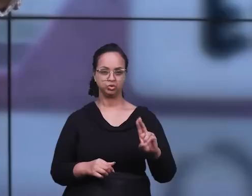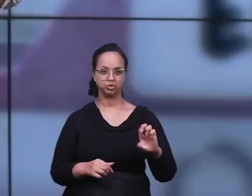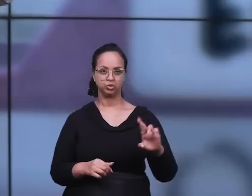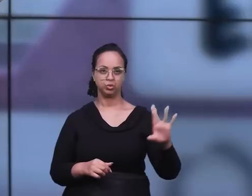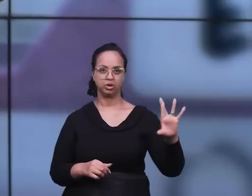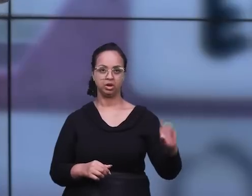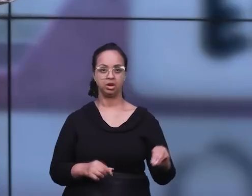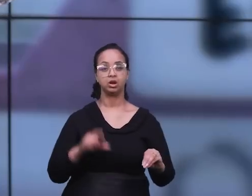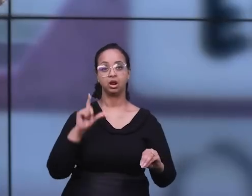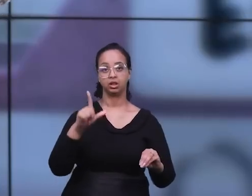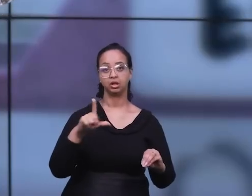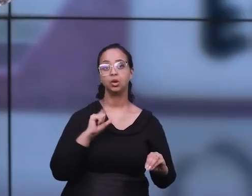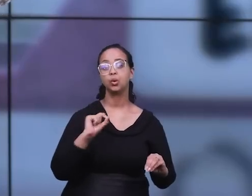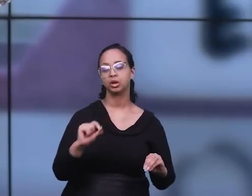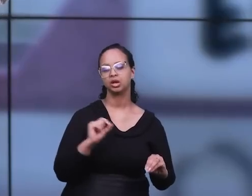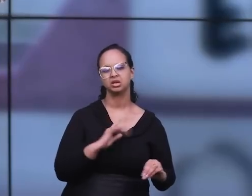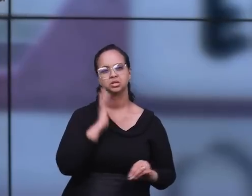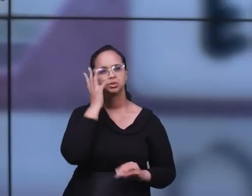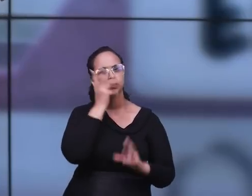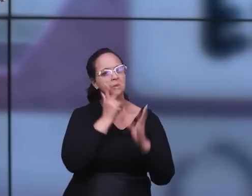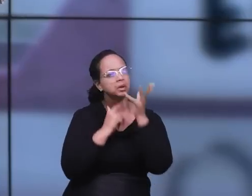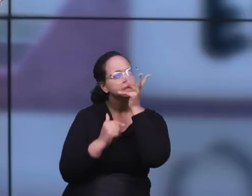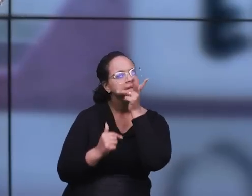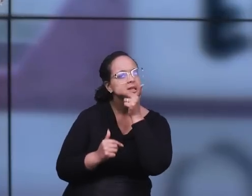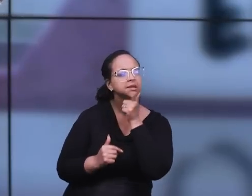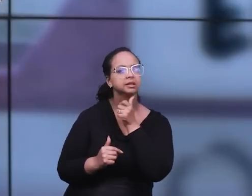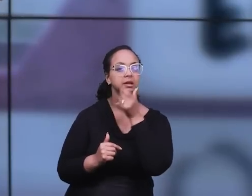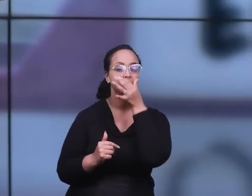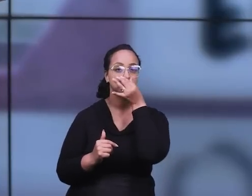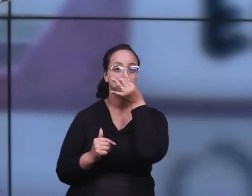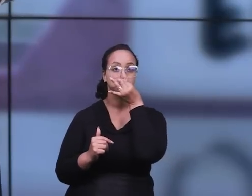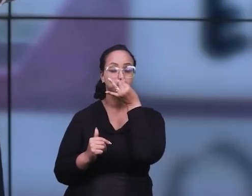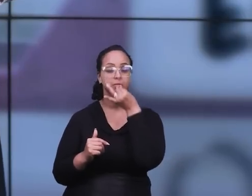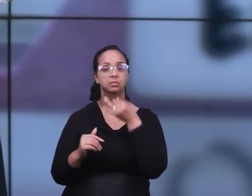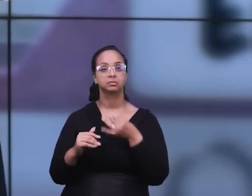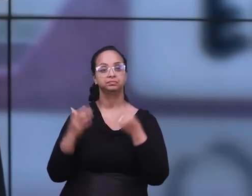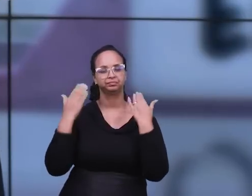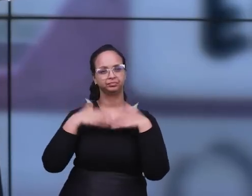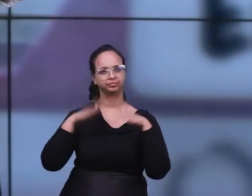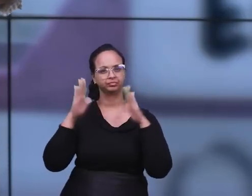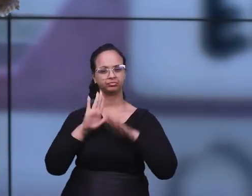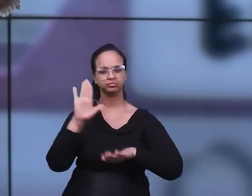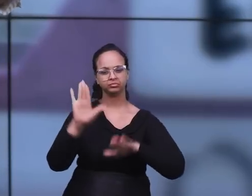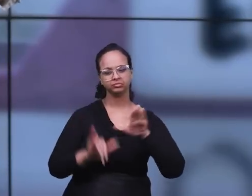beleza e a oposição. A Bíblia registra que Vasti fez um